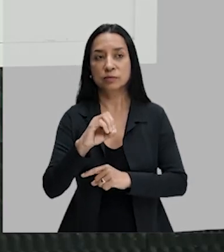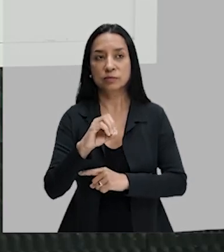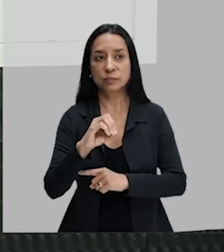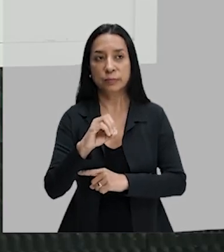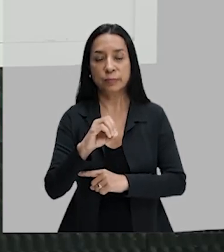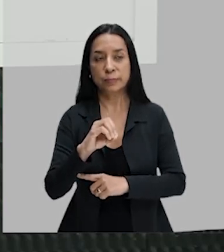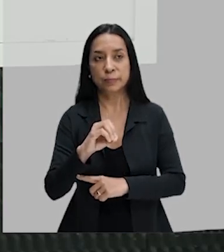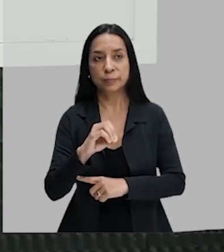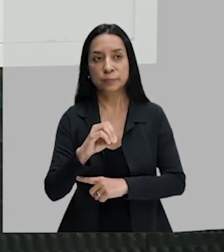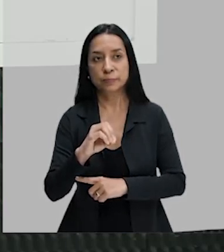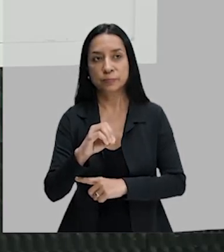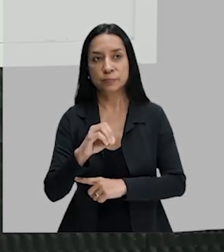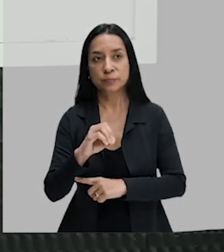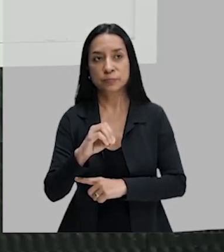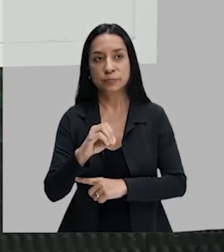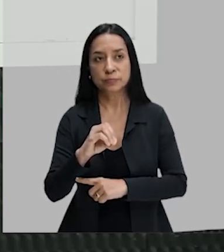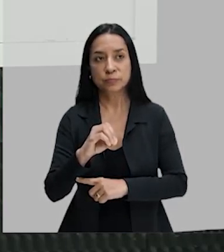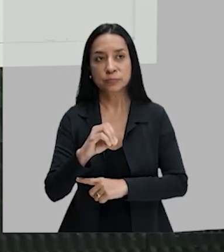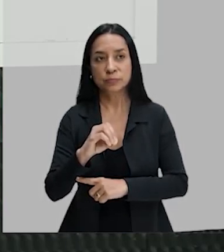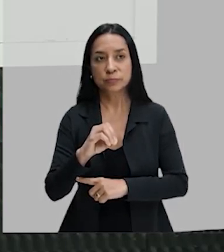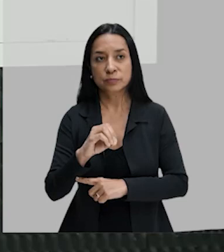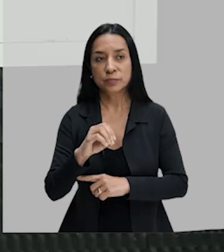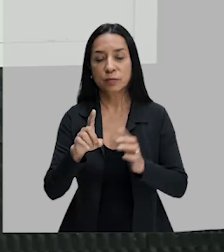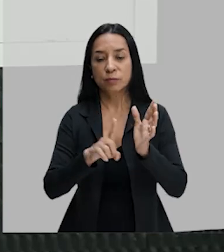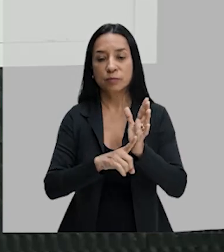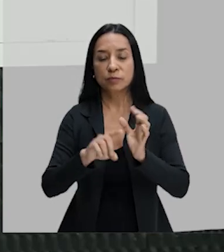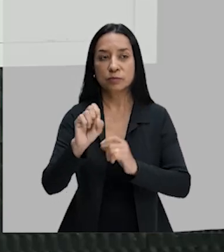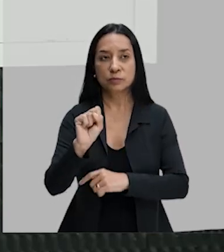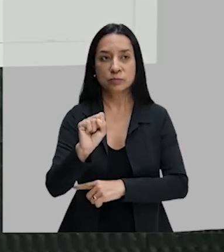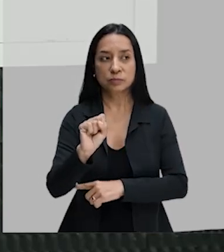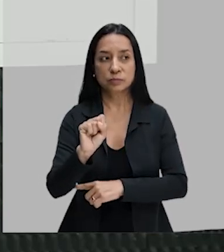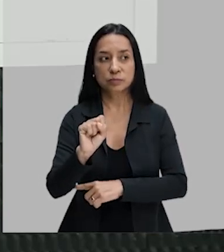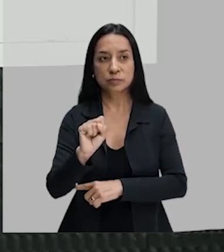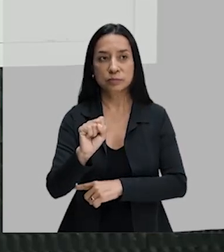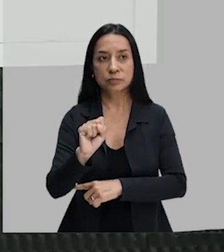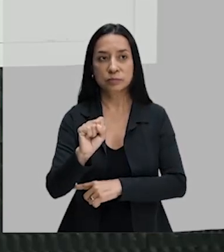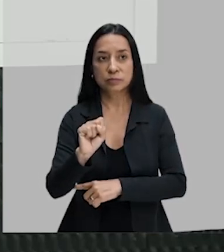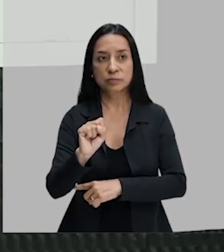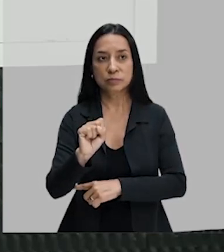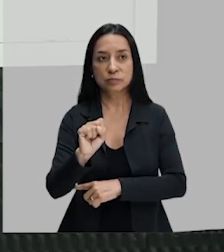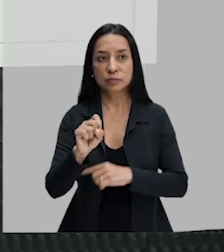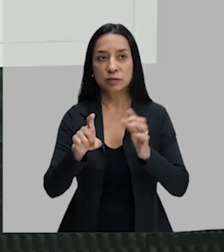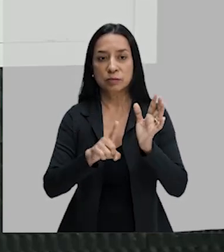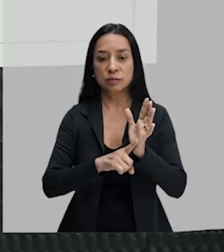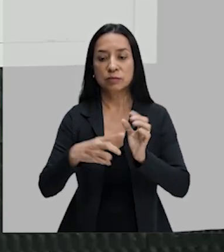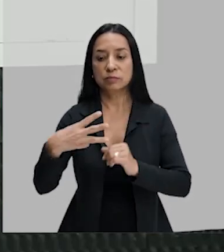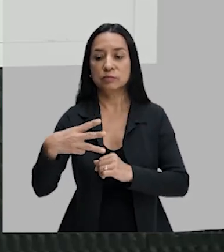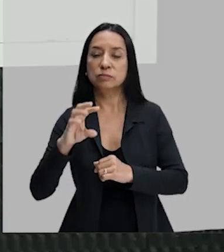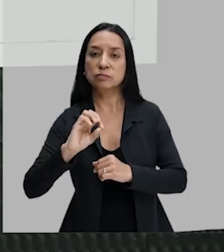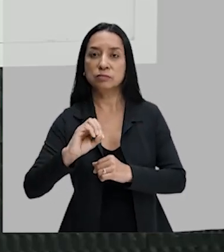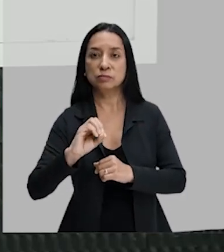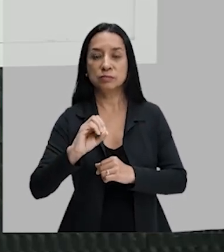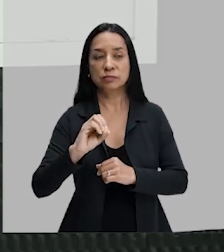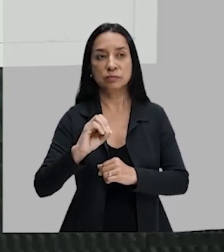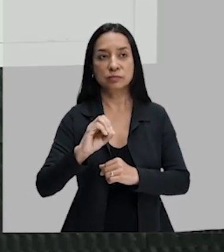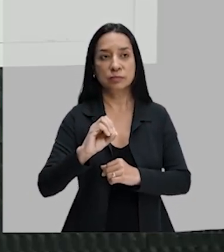0. Aqui vai dar menos 8. E aqui vai dar menos 30.